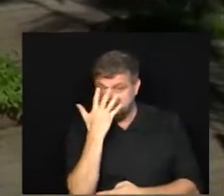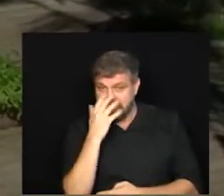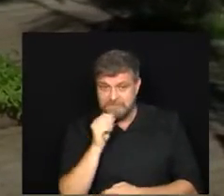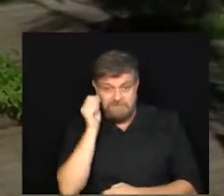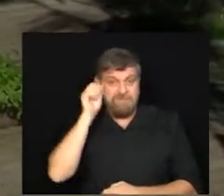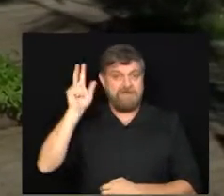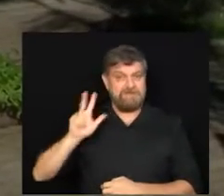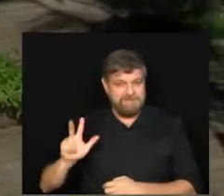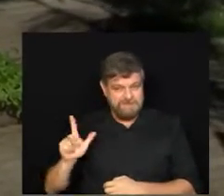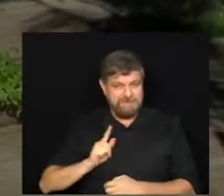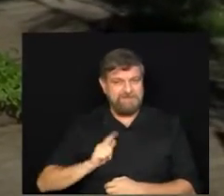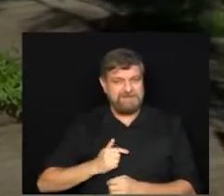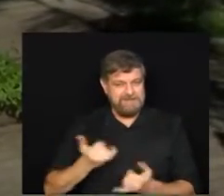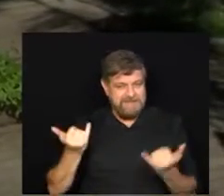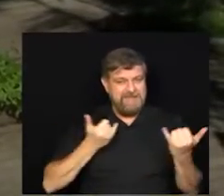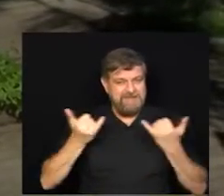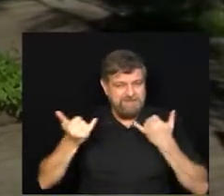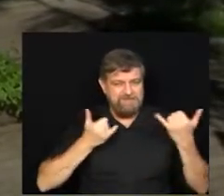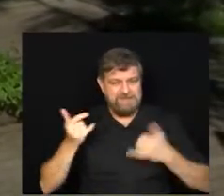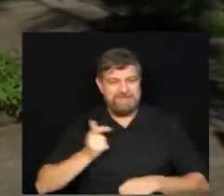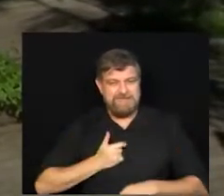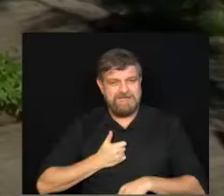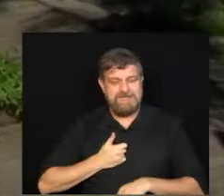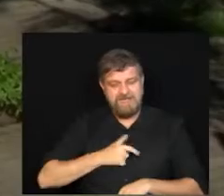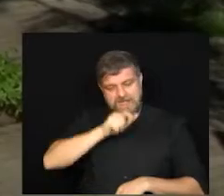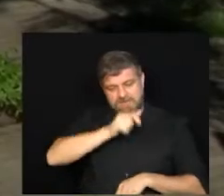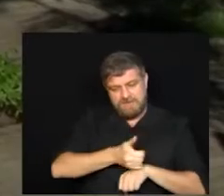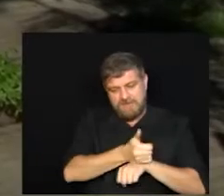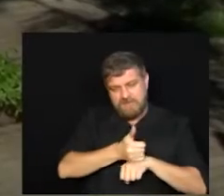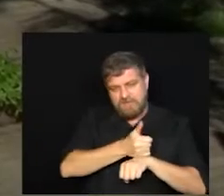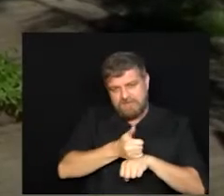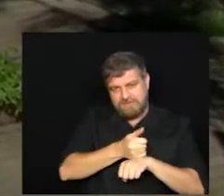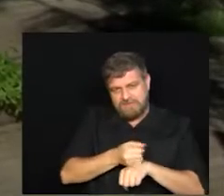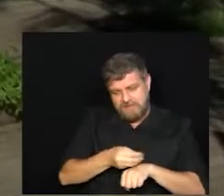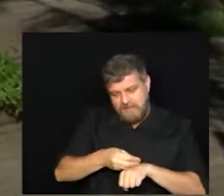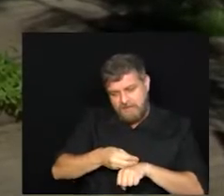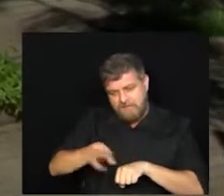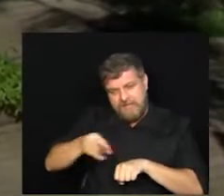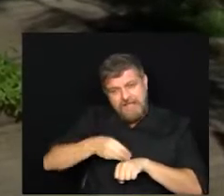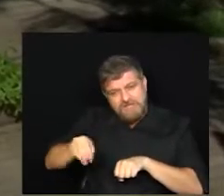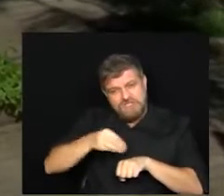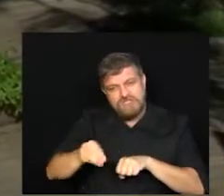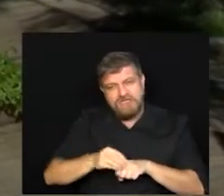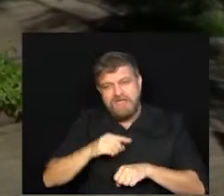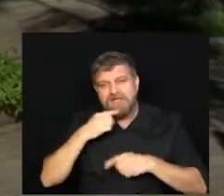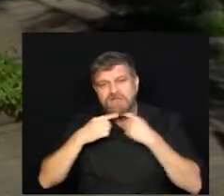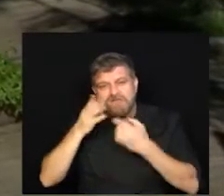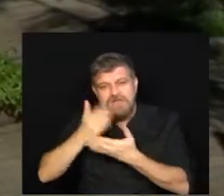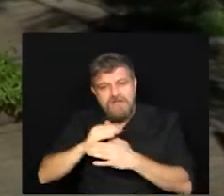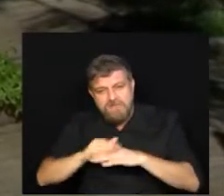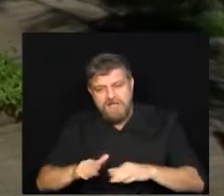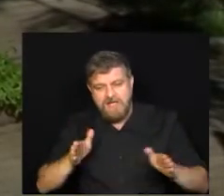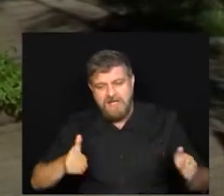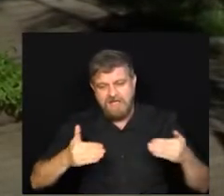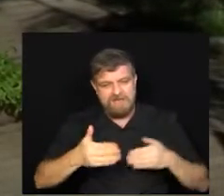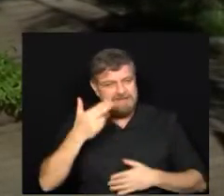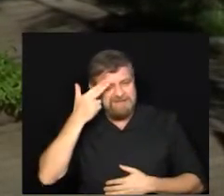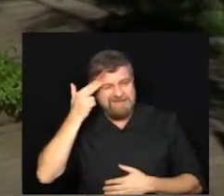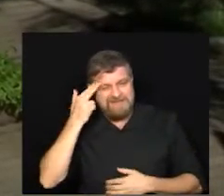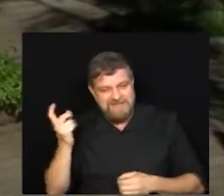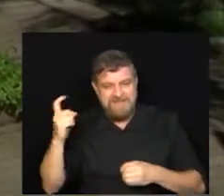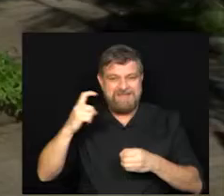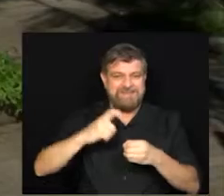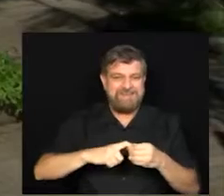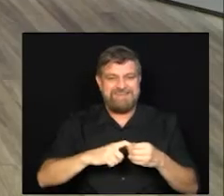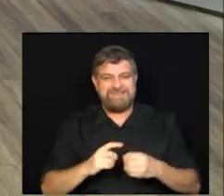para poder receber a informação. O pessoal está sempre disposto a esclarecer todas as dúvidas. Nós voltamos aos estúdios da TV Câmara.